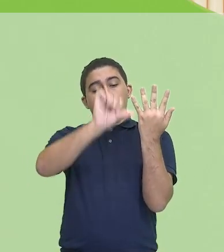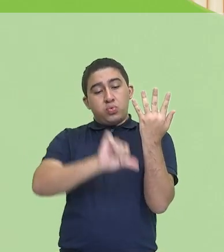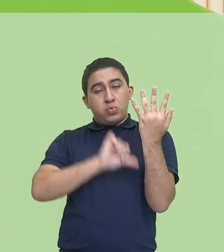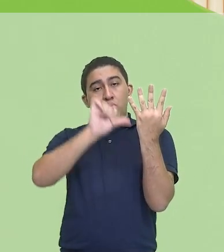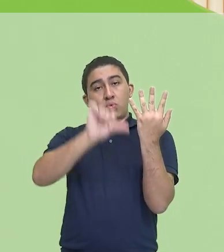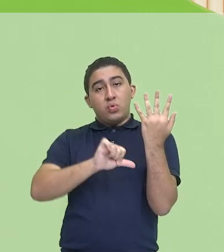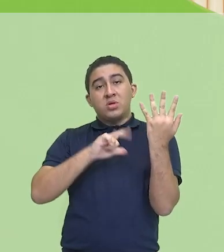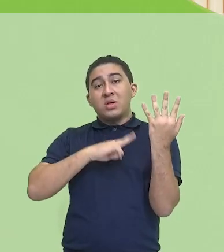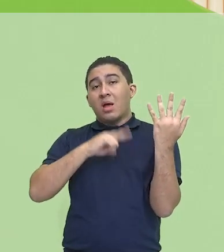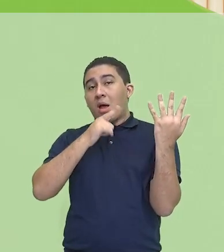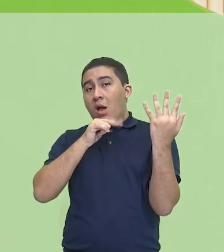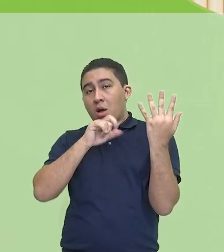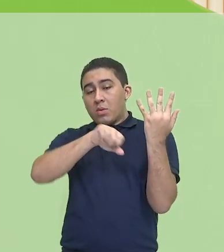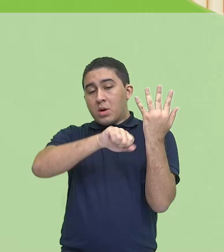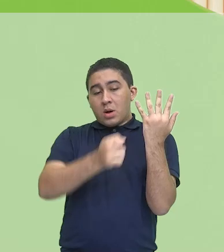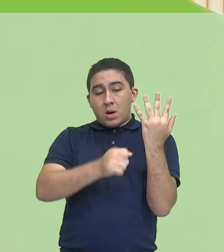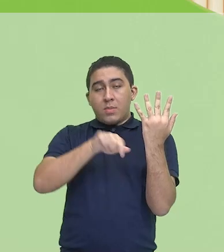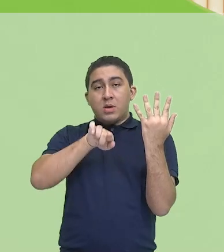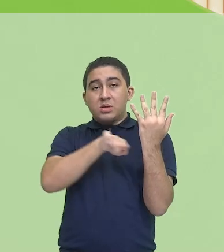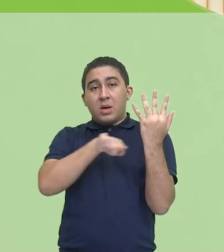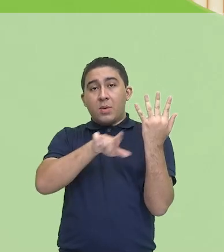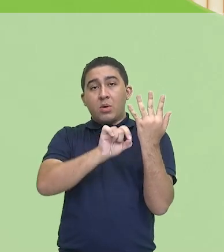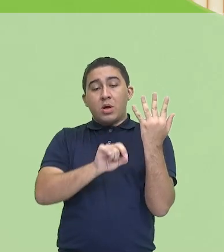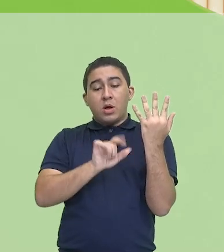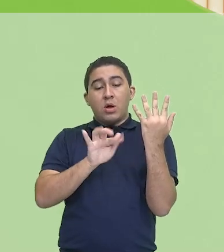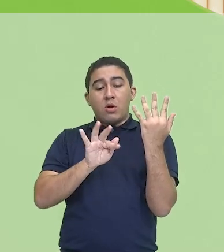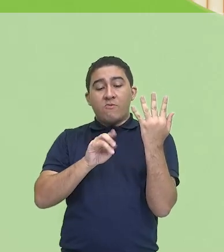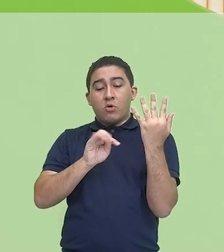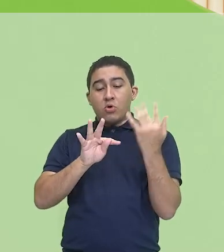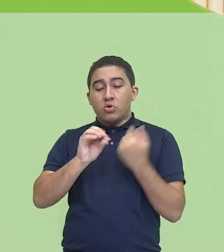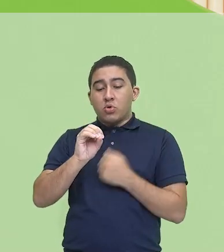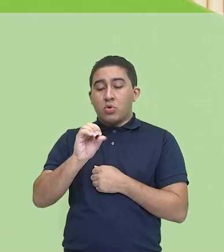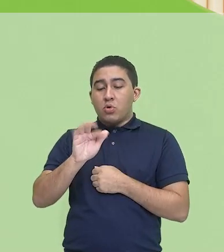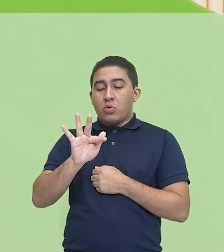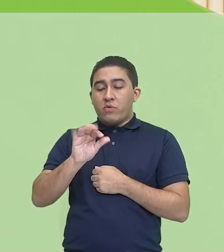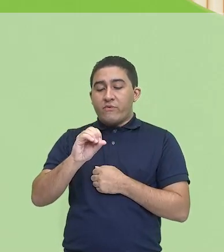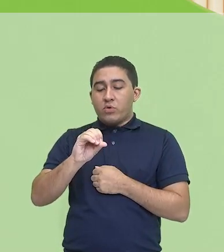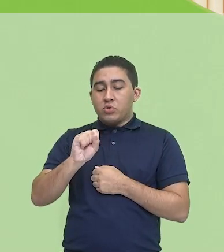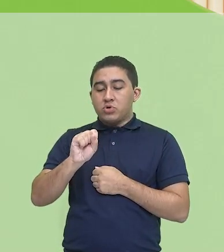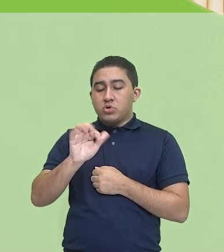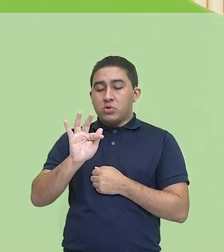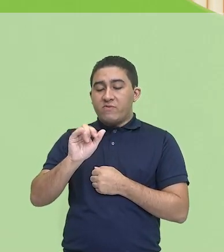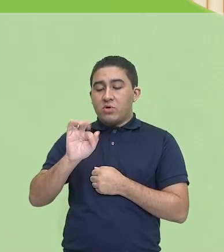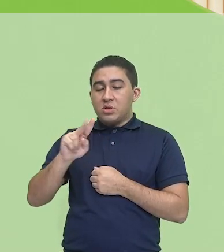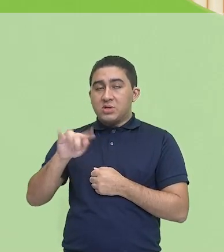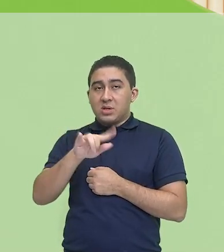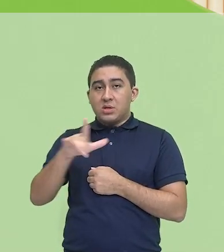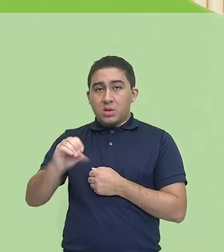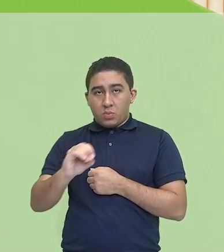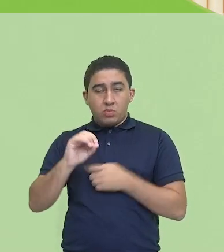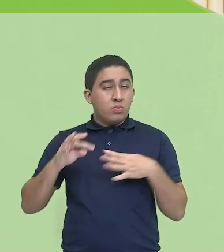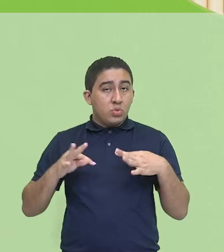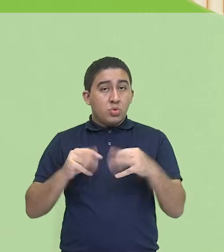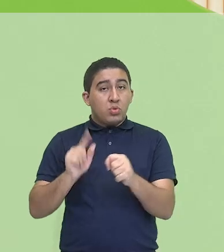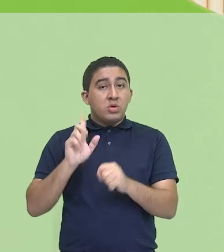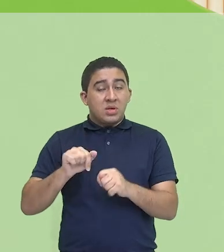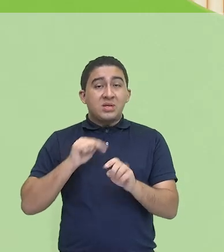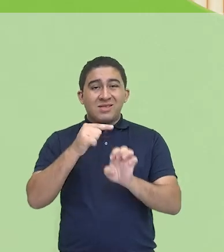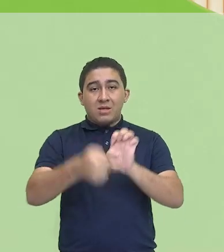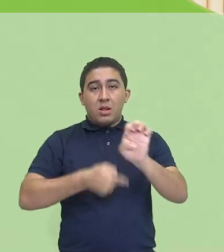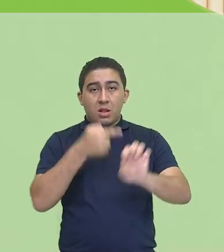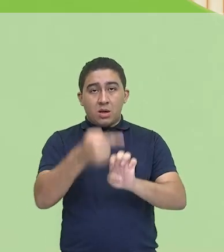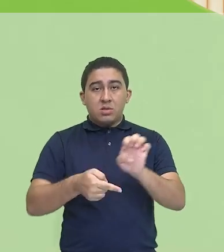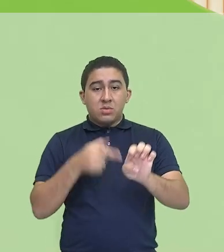quebra de água e também da fotofosforilação. Todos aqueles elétrons que vão fazer parte da cadeia,